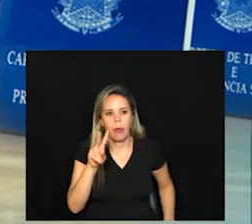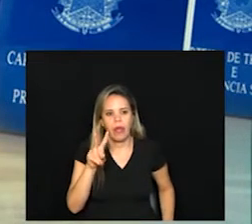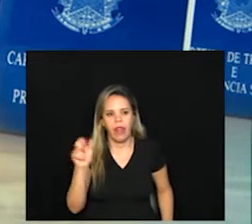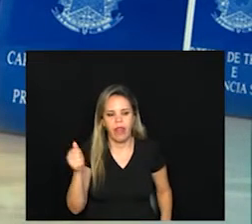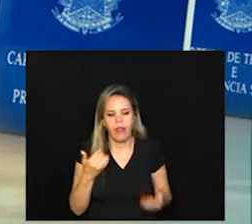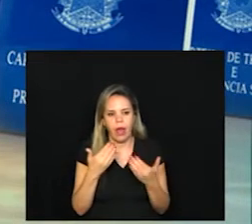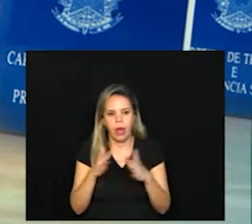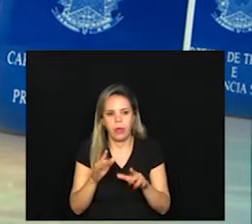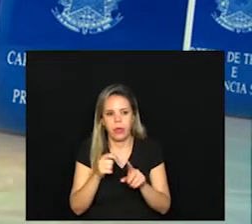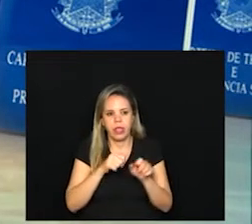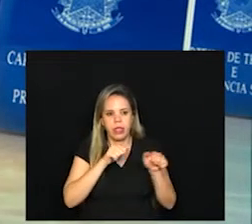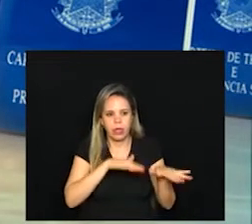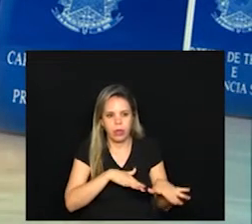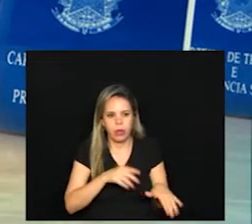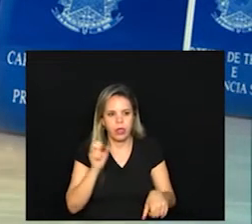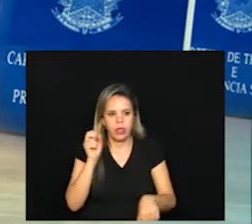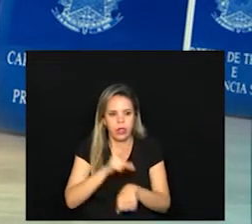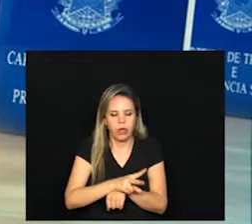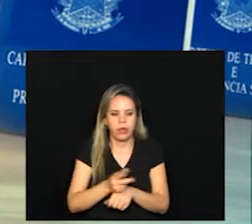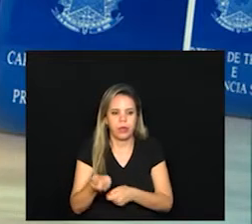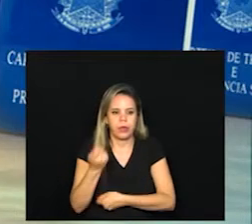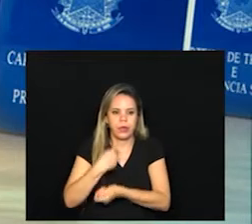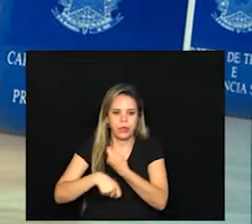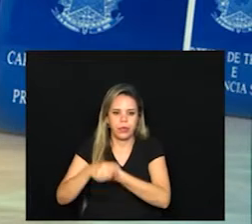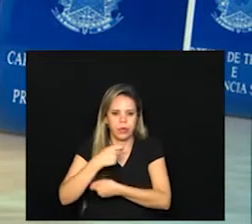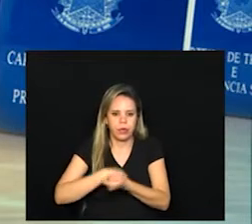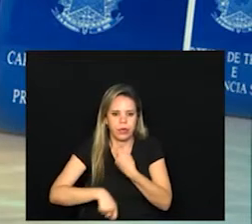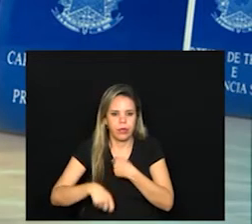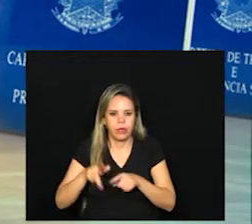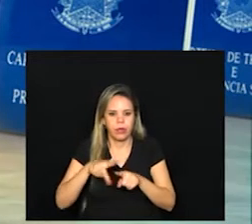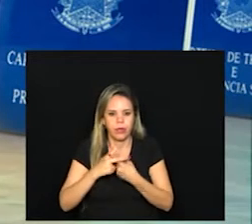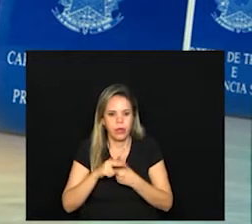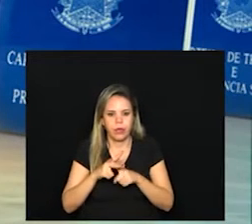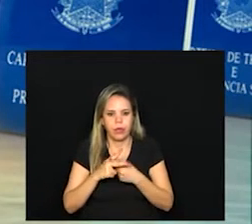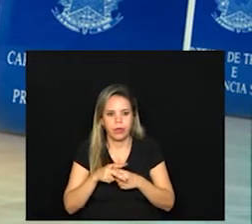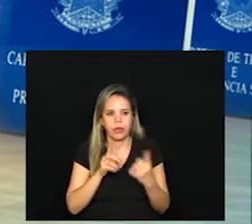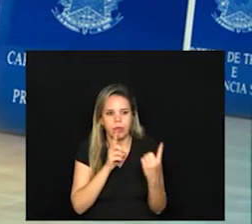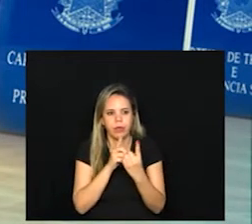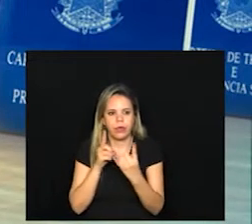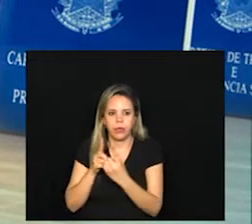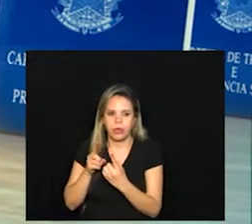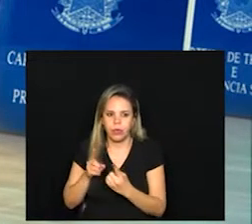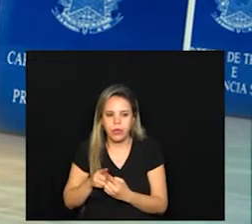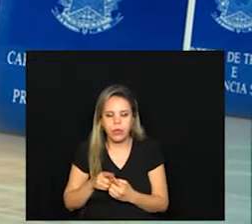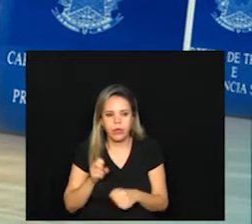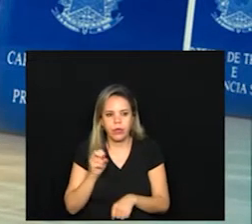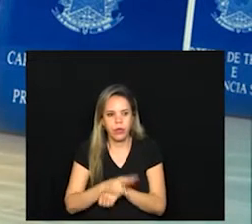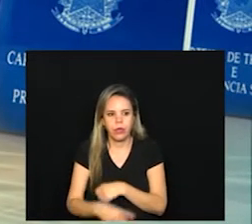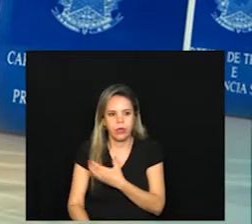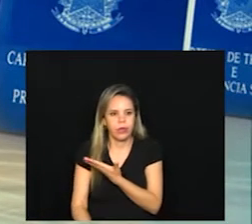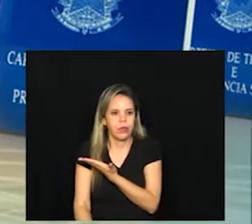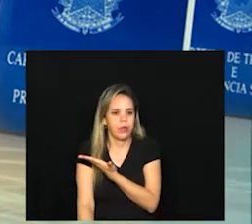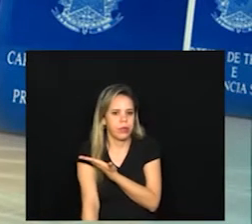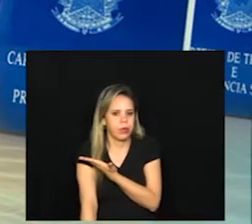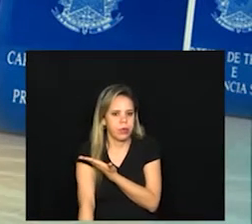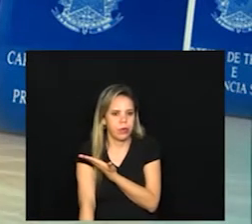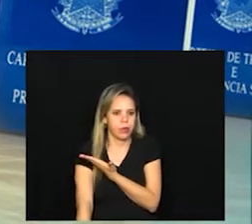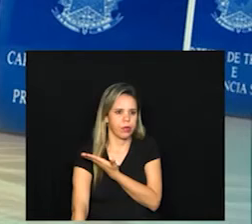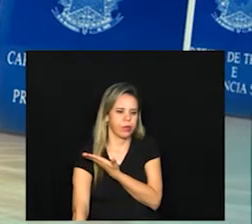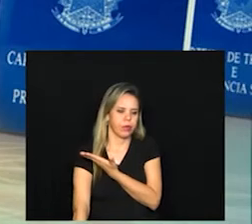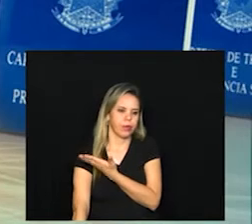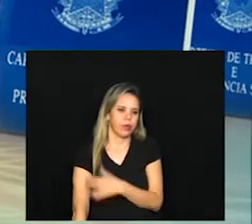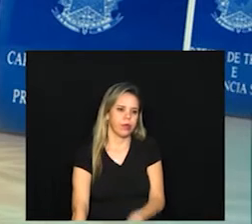setembro. Há vagas para as áreas administrativas, manutenção e operacional. São elas: vagas